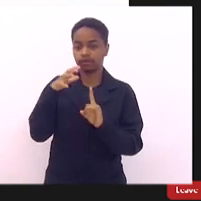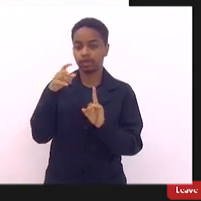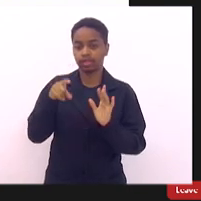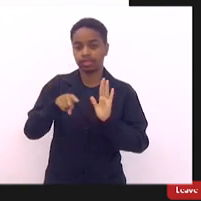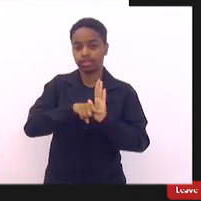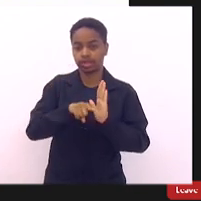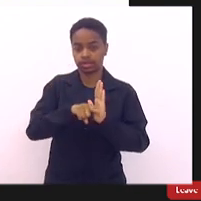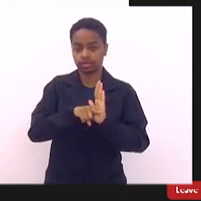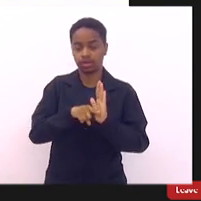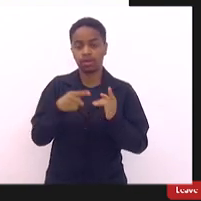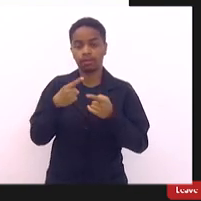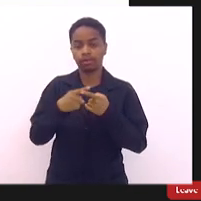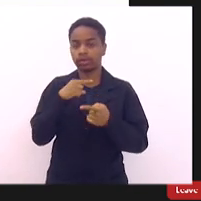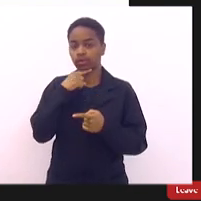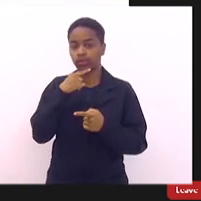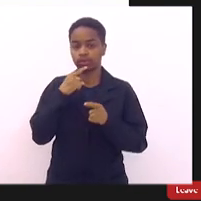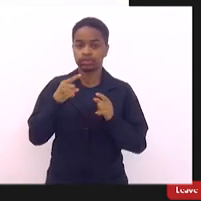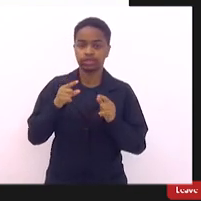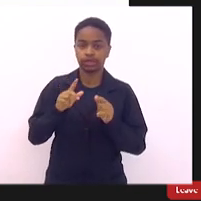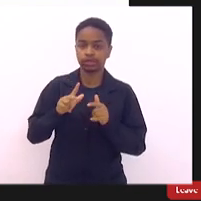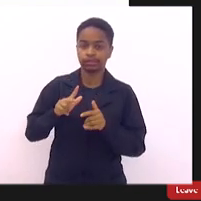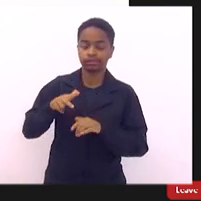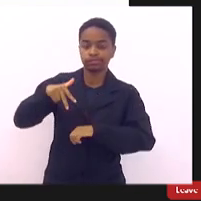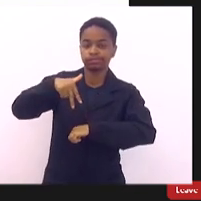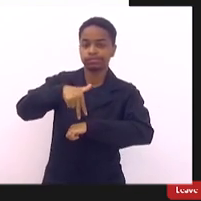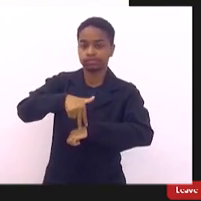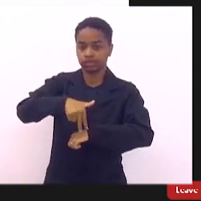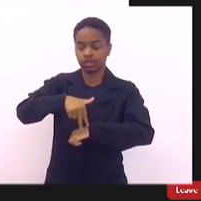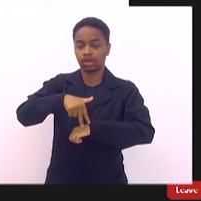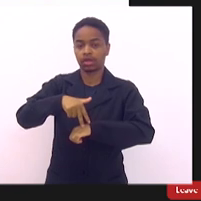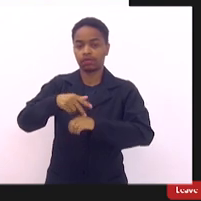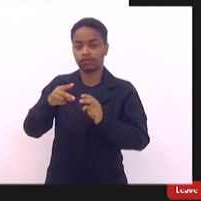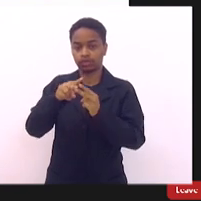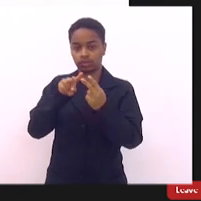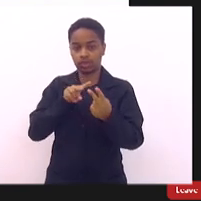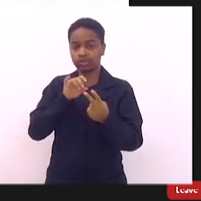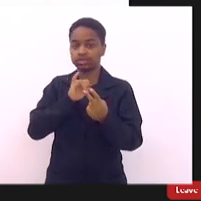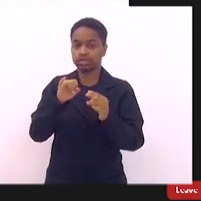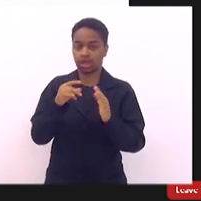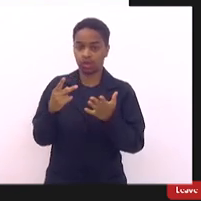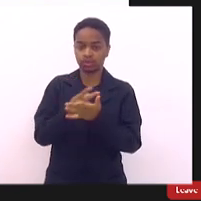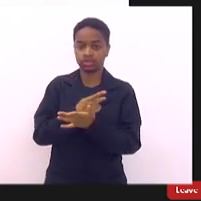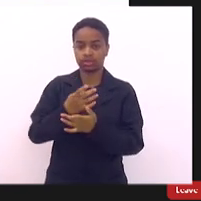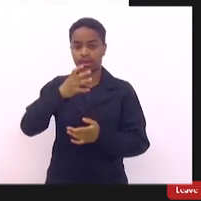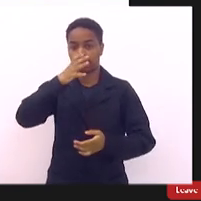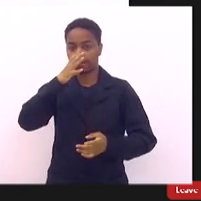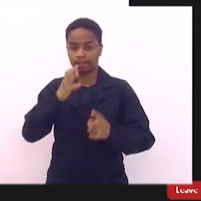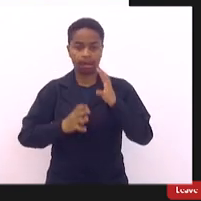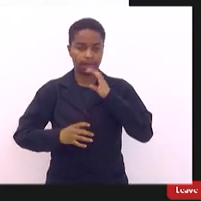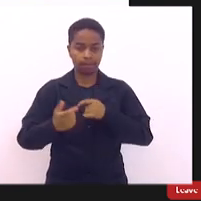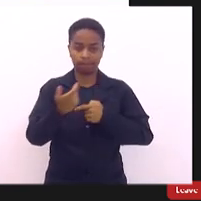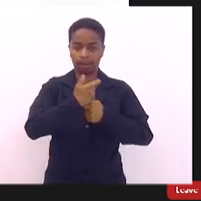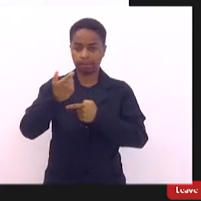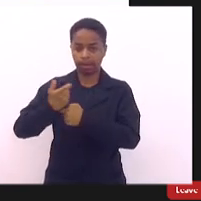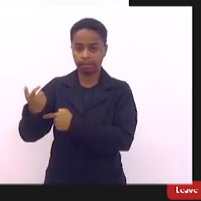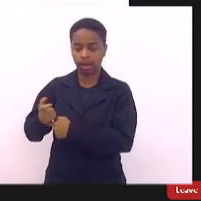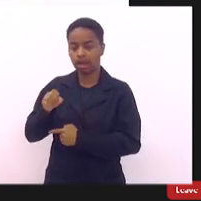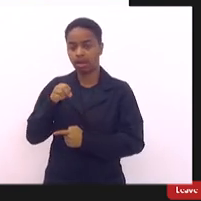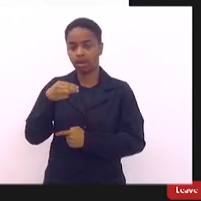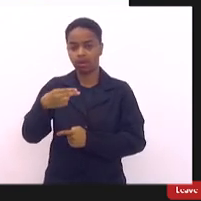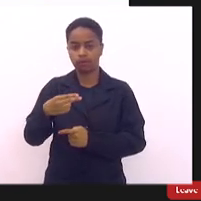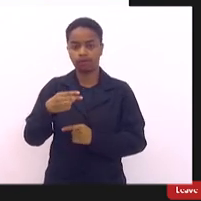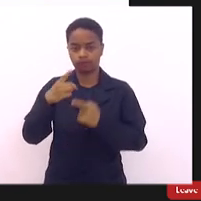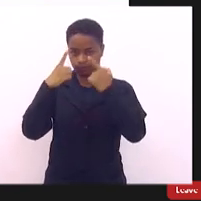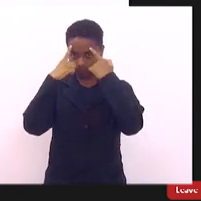nessa capacidade de se engajar online depois de ter sofrido um episódio de ataque, assédio, violência online.